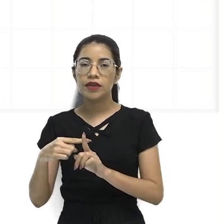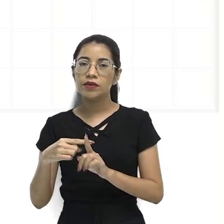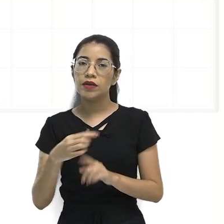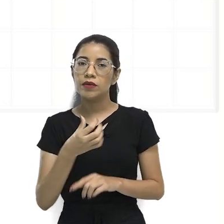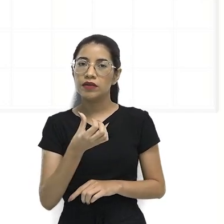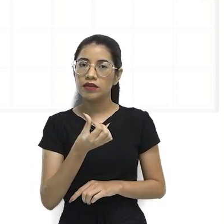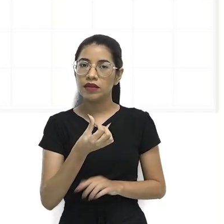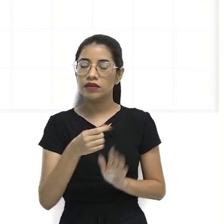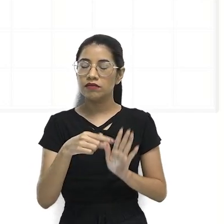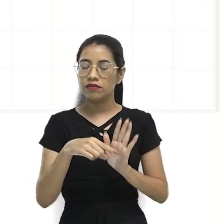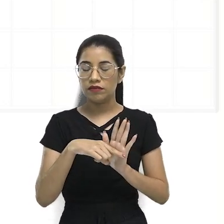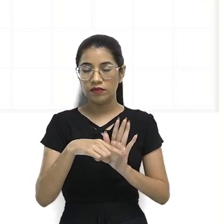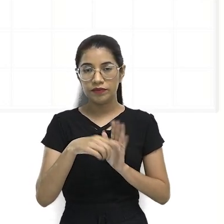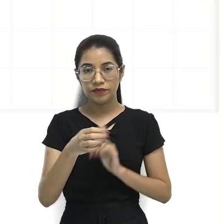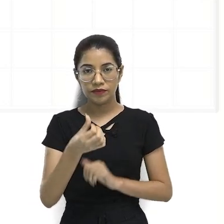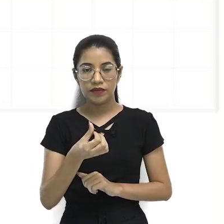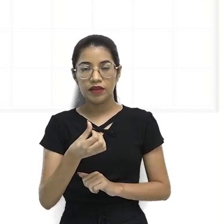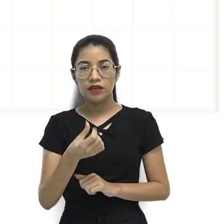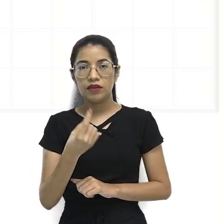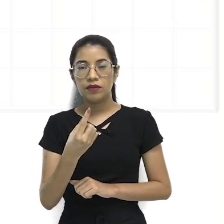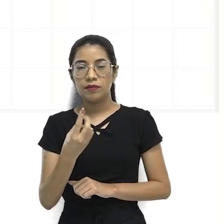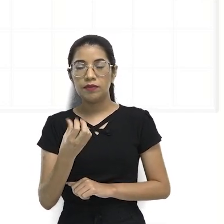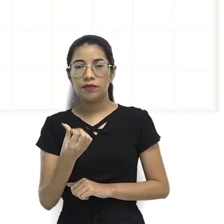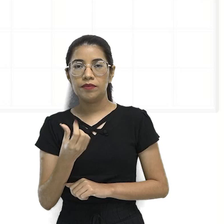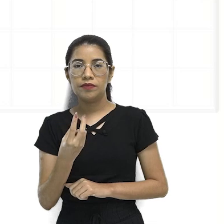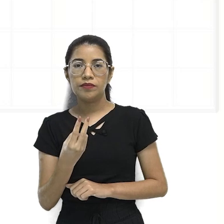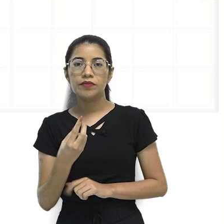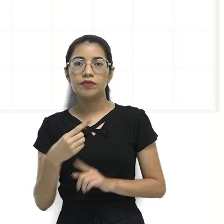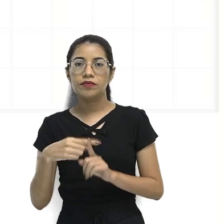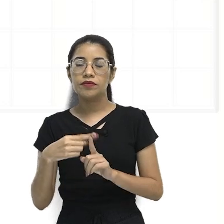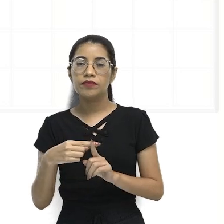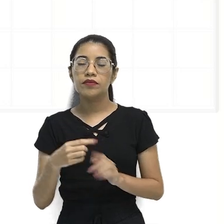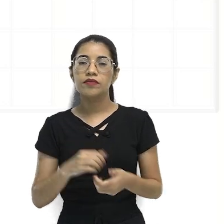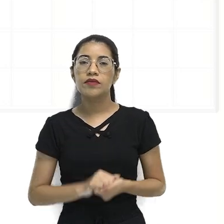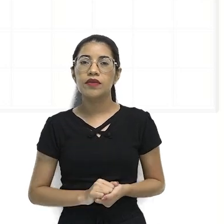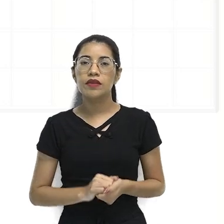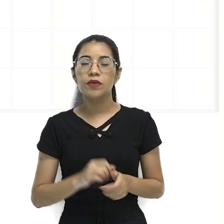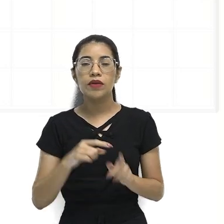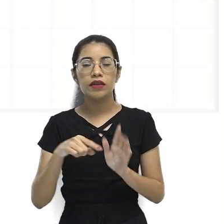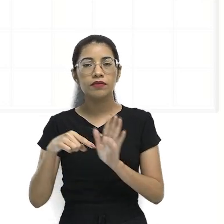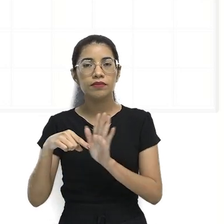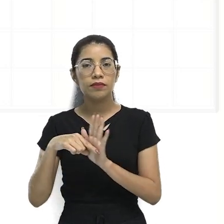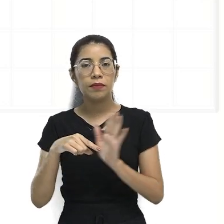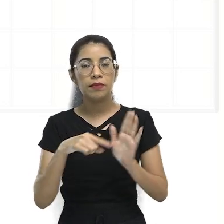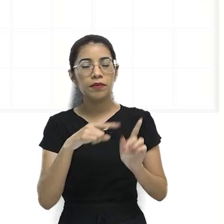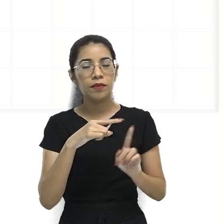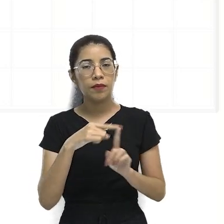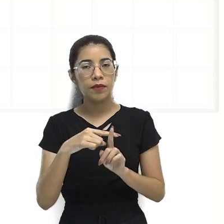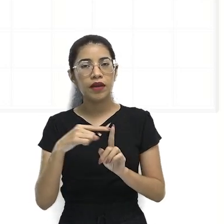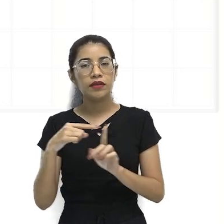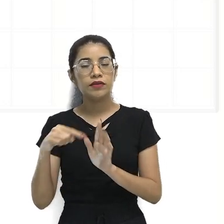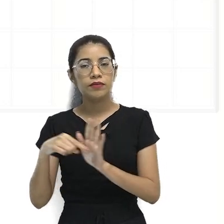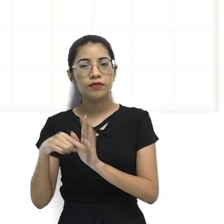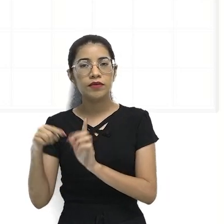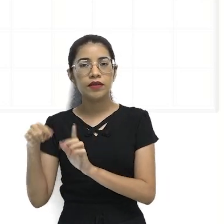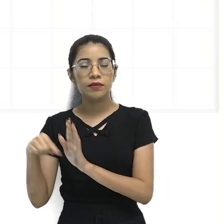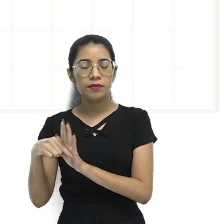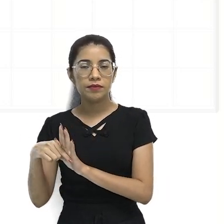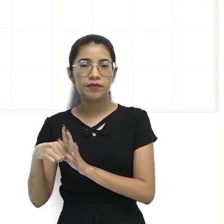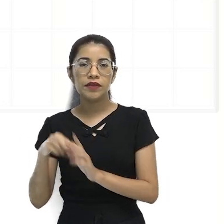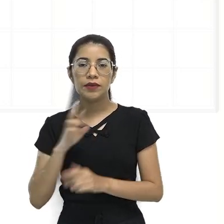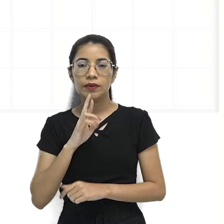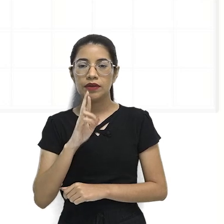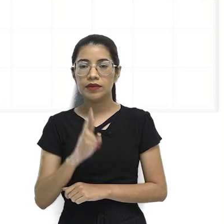6 é negativo e o 162 é positivo, então menos vezes mais dá menos. Ou seja,